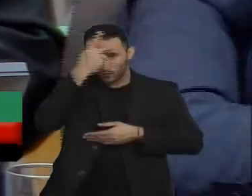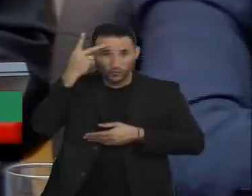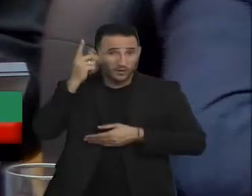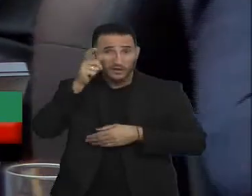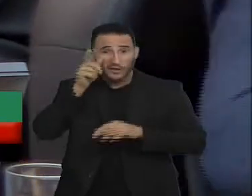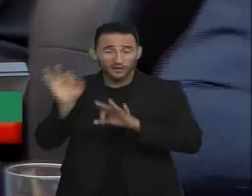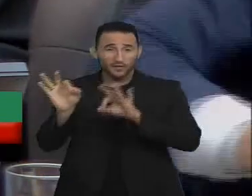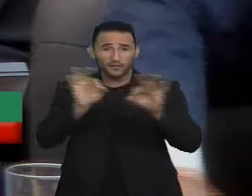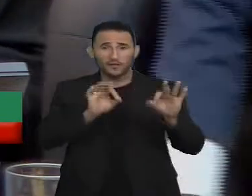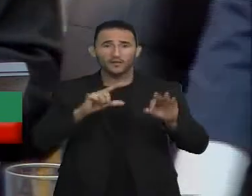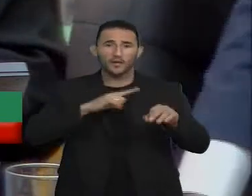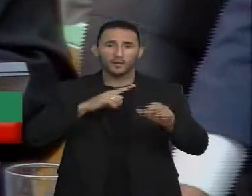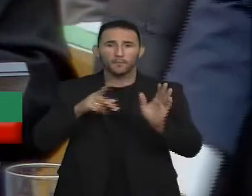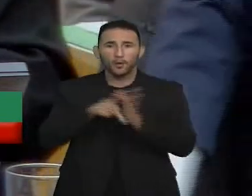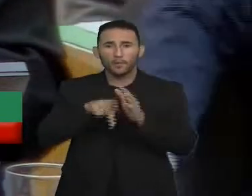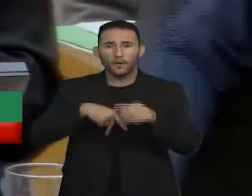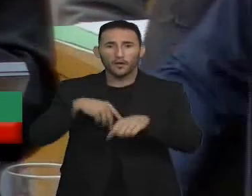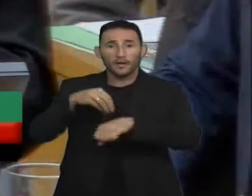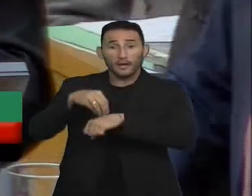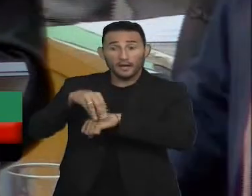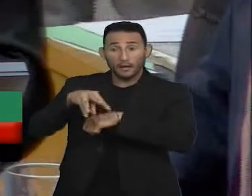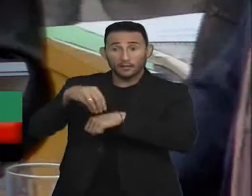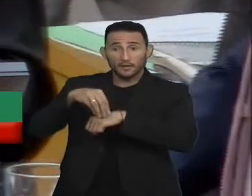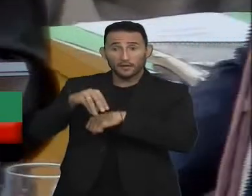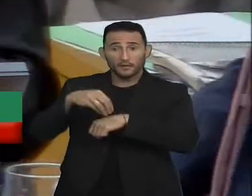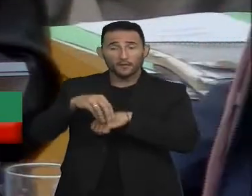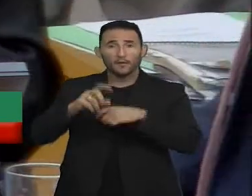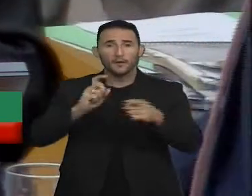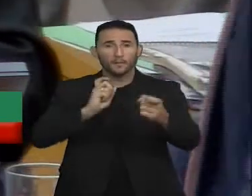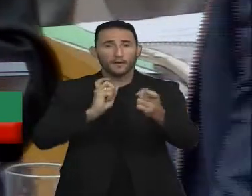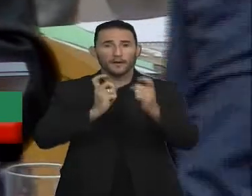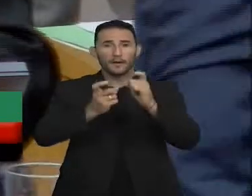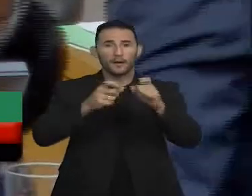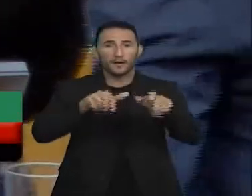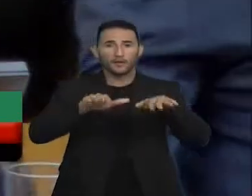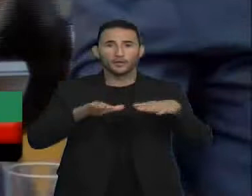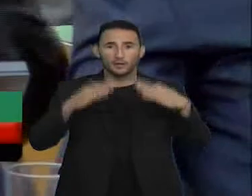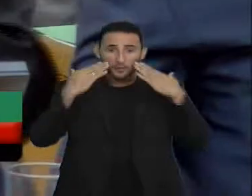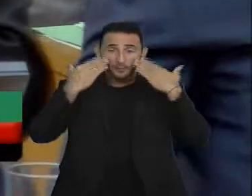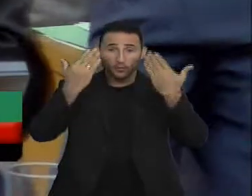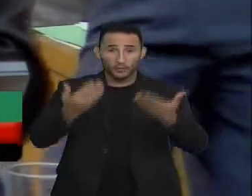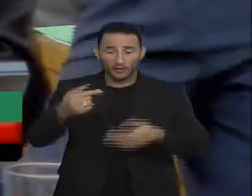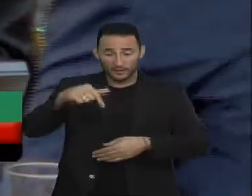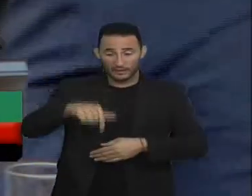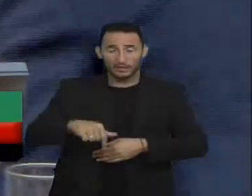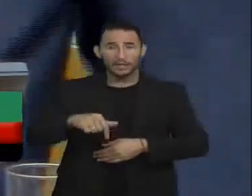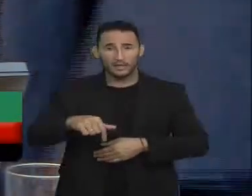uma recomendação para que as audiências públicas aqui na Câmara